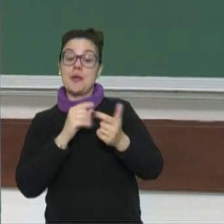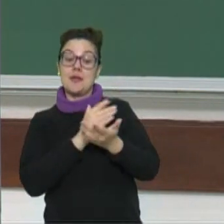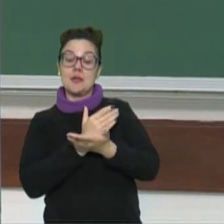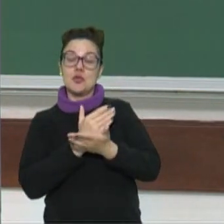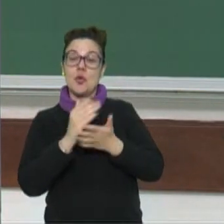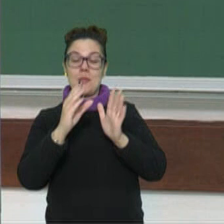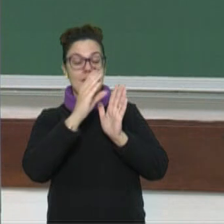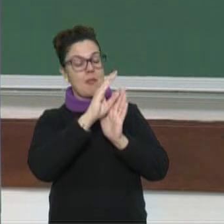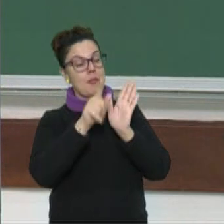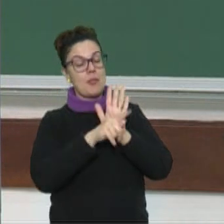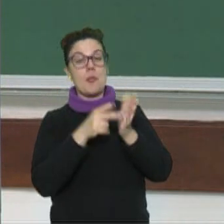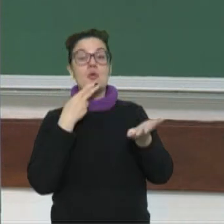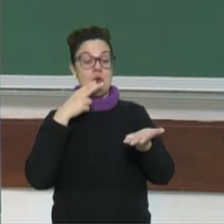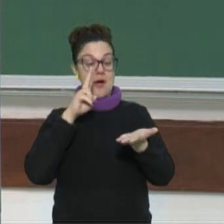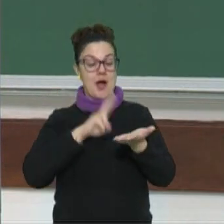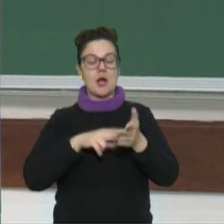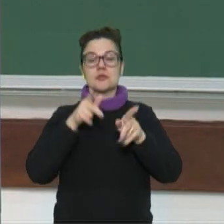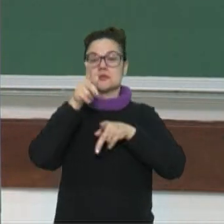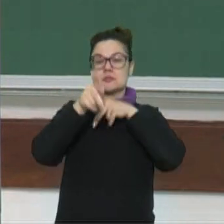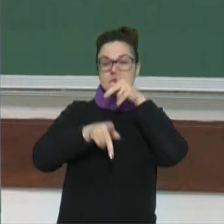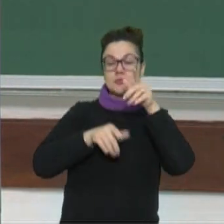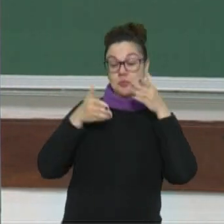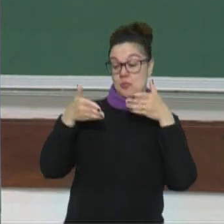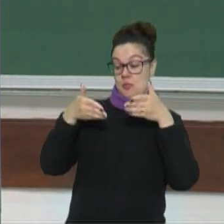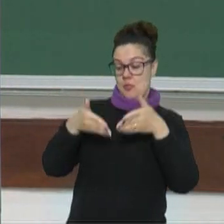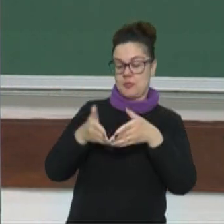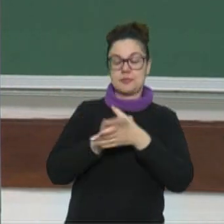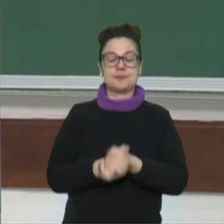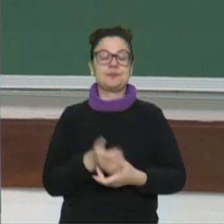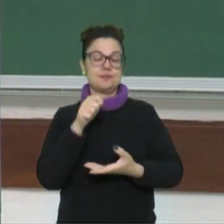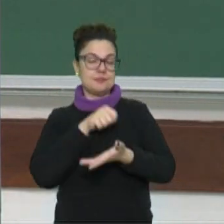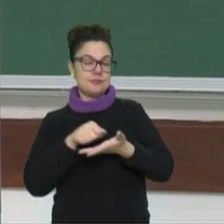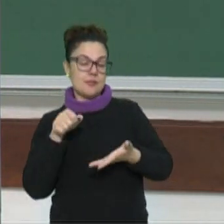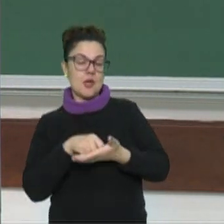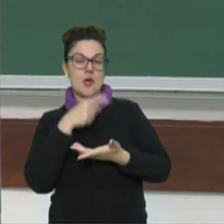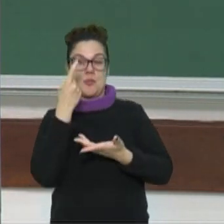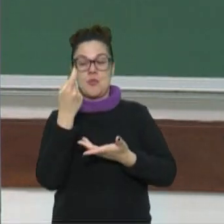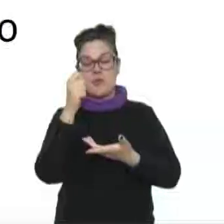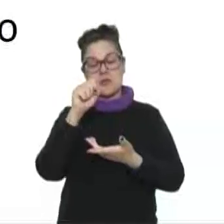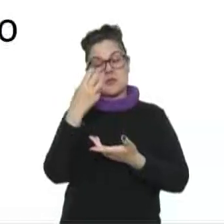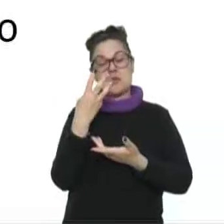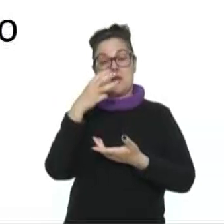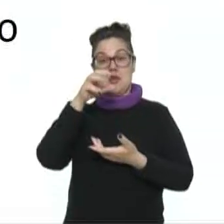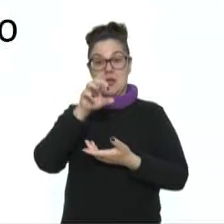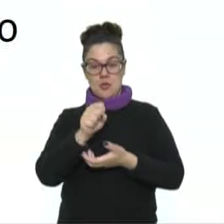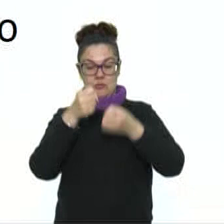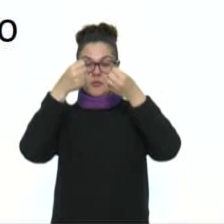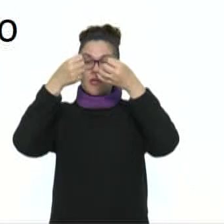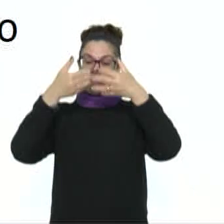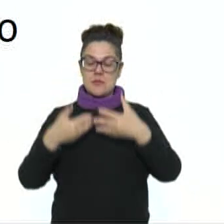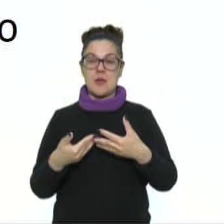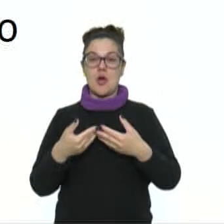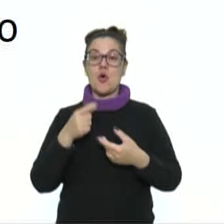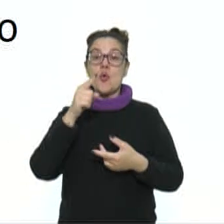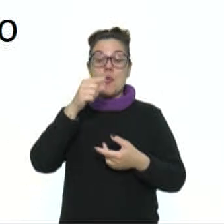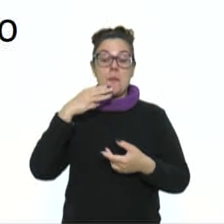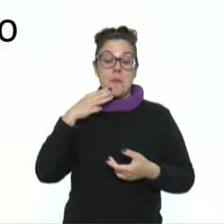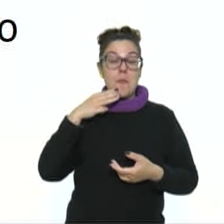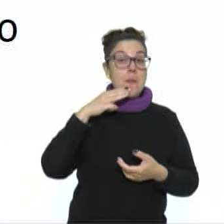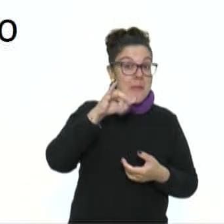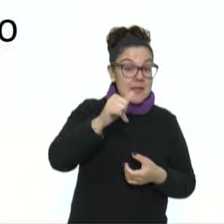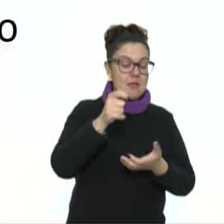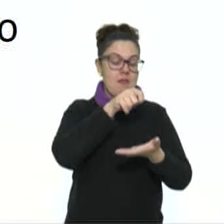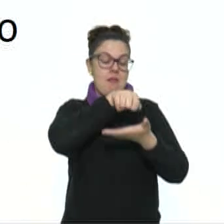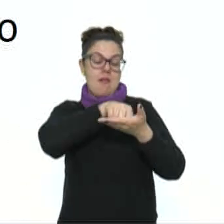do Povo. Certo? Essa Carta do Povo vai ser escrita em 1838 e contava com mais de 1 milhão de